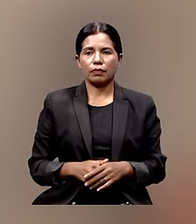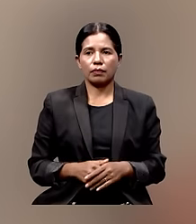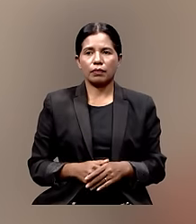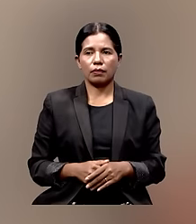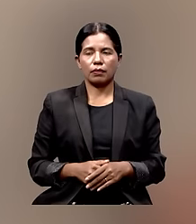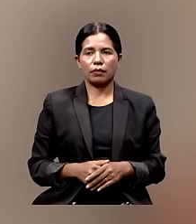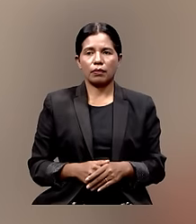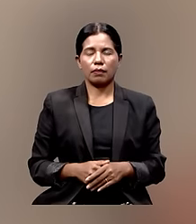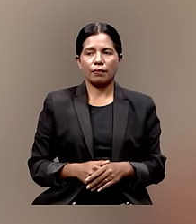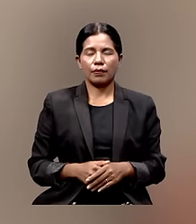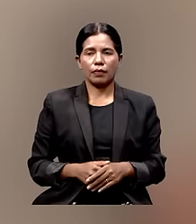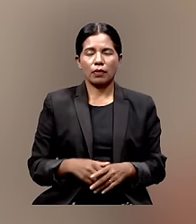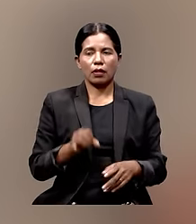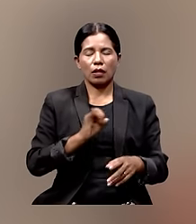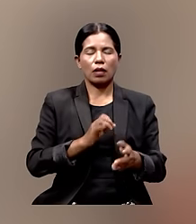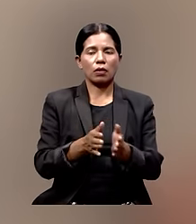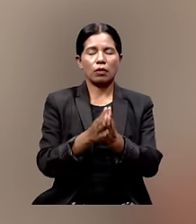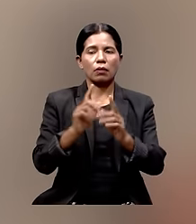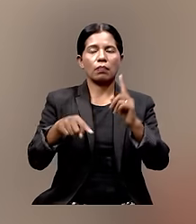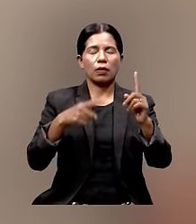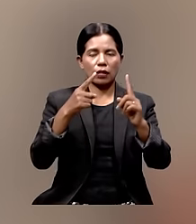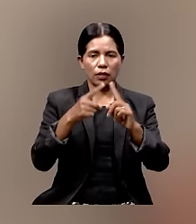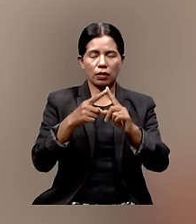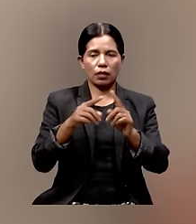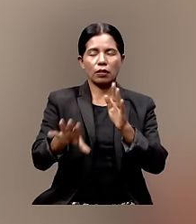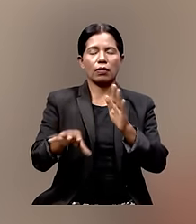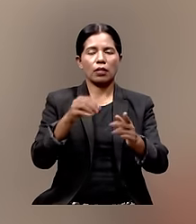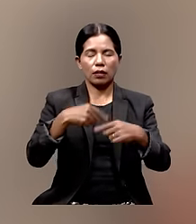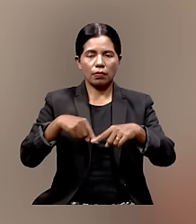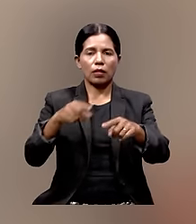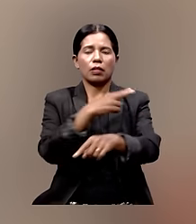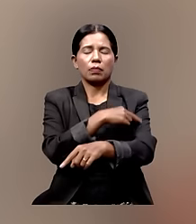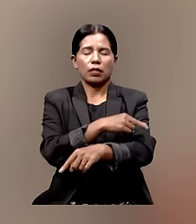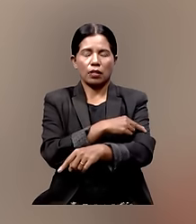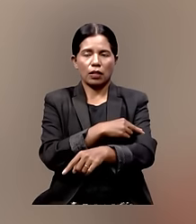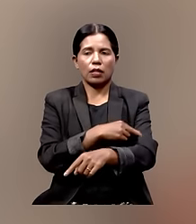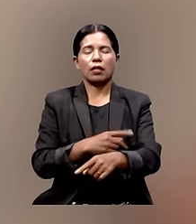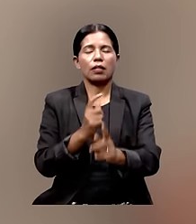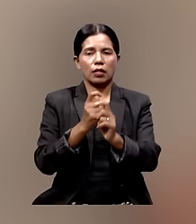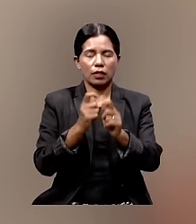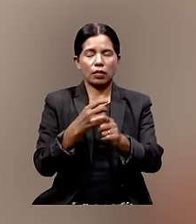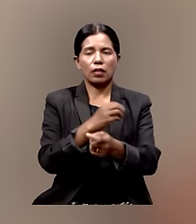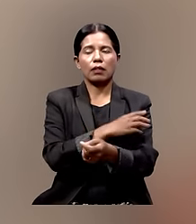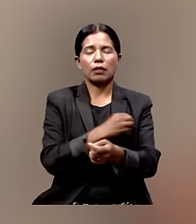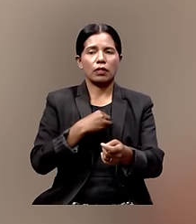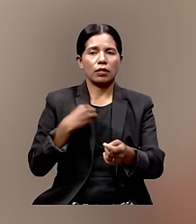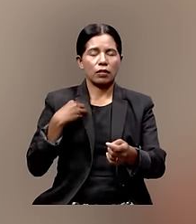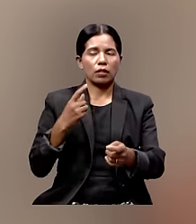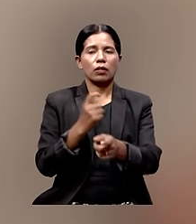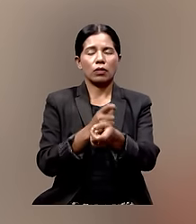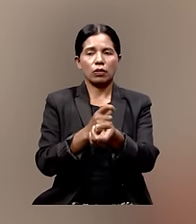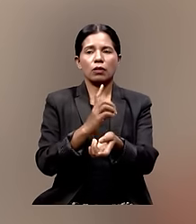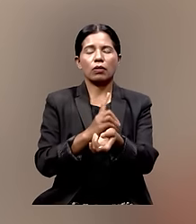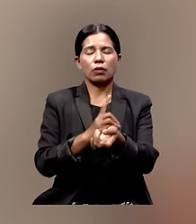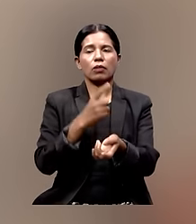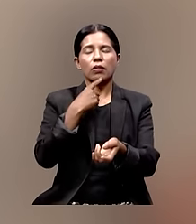Confira o curso mais ou menos banheira maga toia tan quimioterapia resamo paciente hel mi elfenia. Anta doutor responde vai o kata